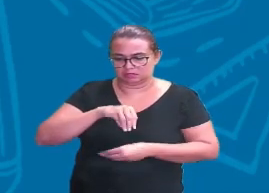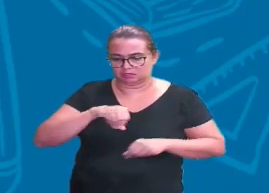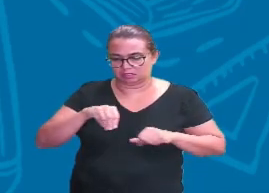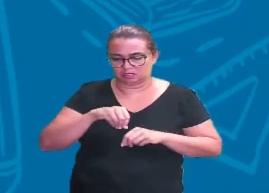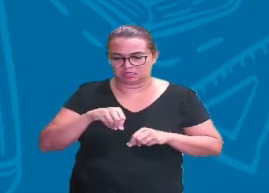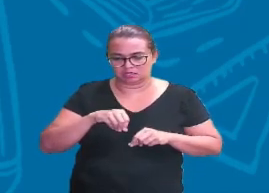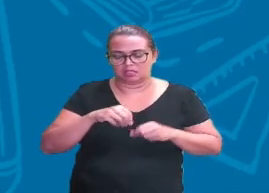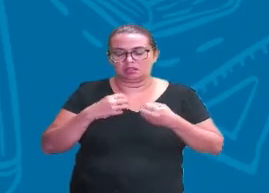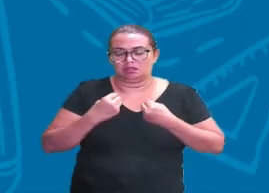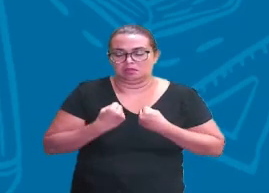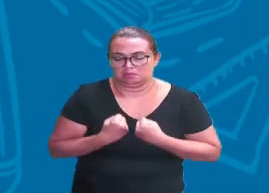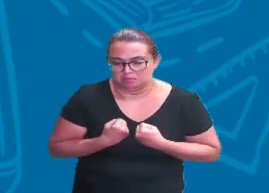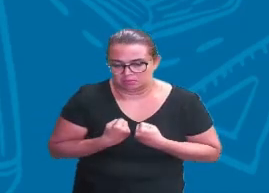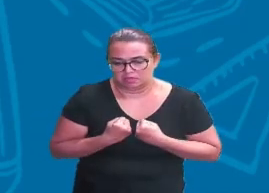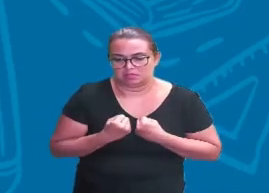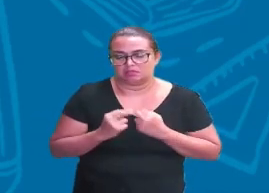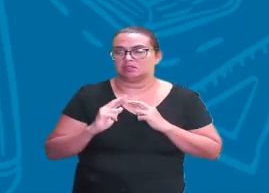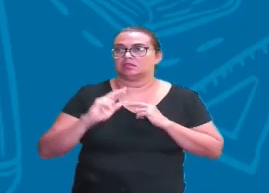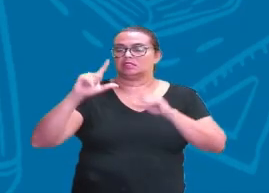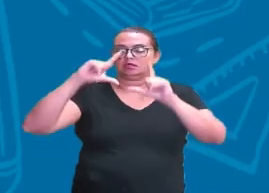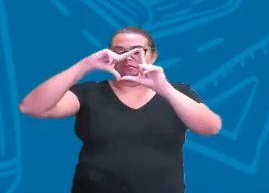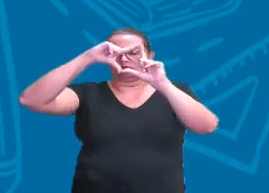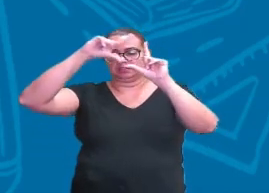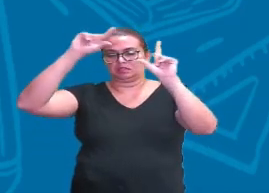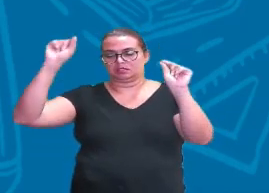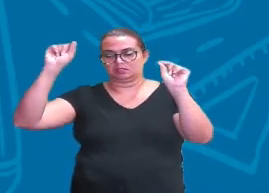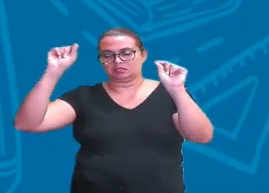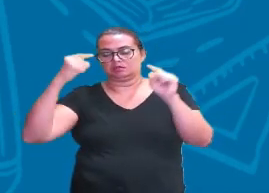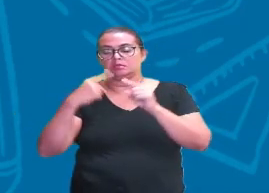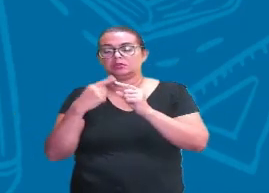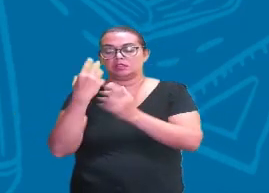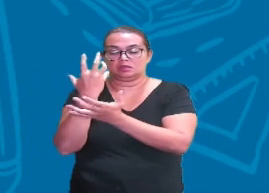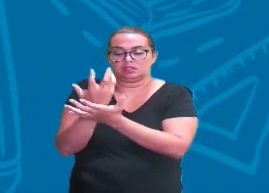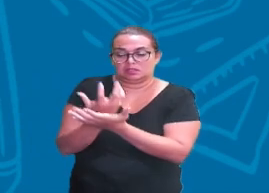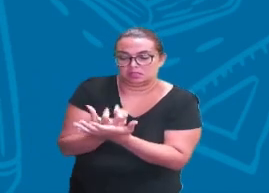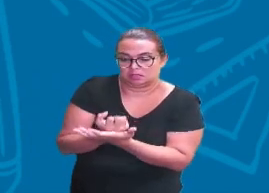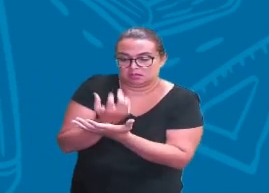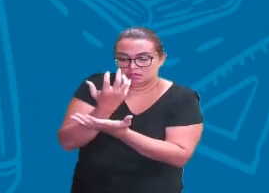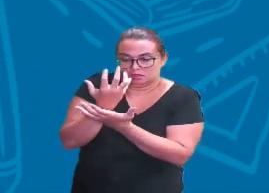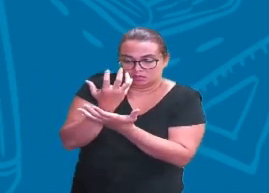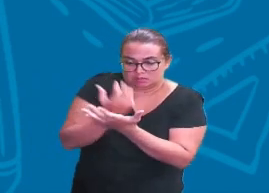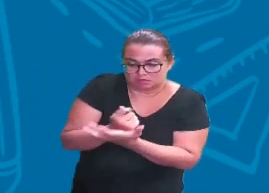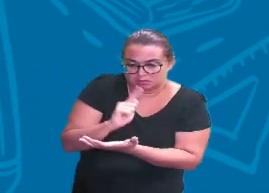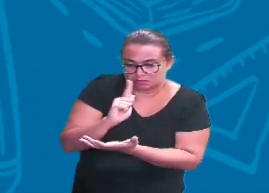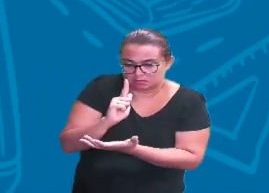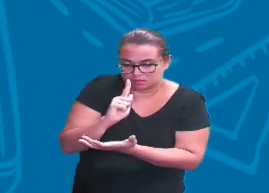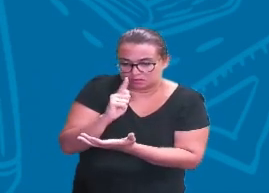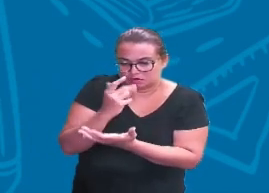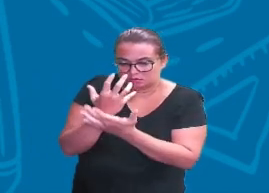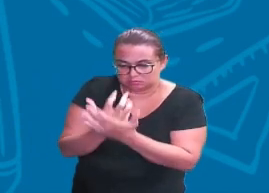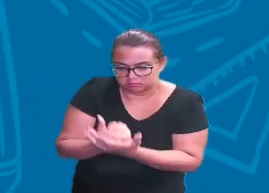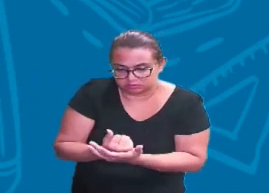tiver na Lua é outro? Vai ser. Porque a gravidade na Lua é diferente da Terra. Como aqui na Terra é de